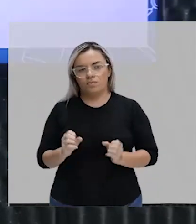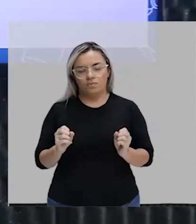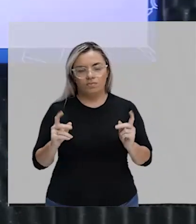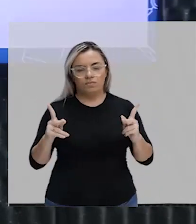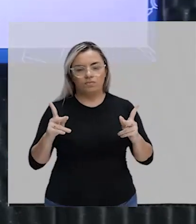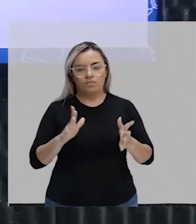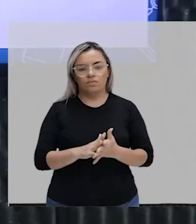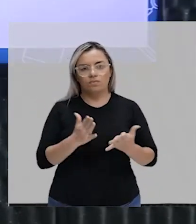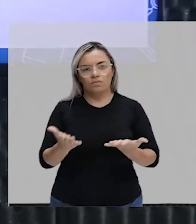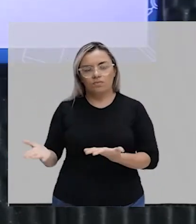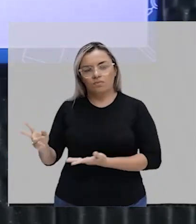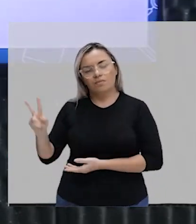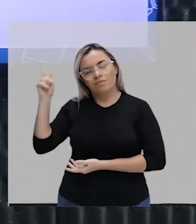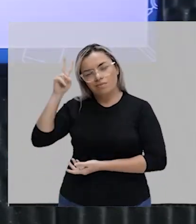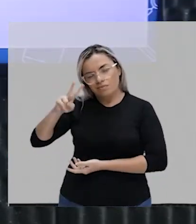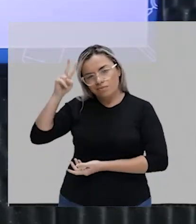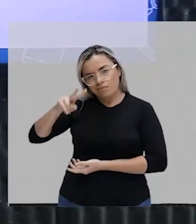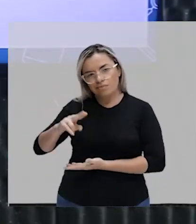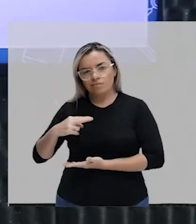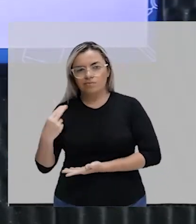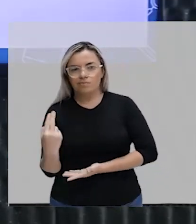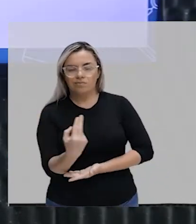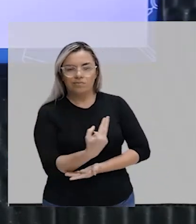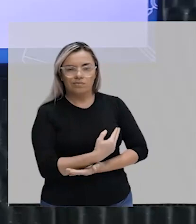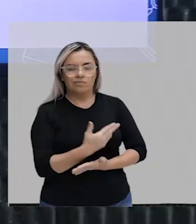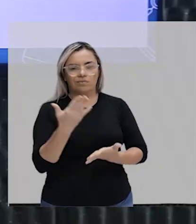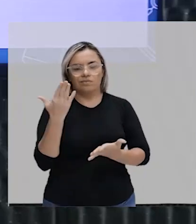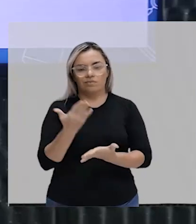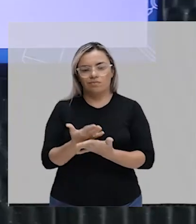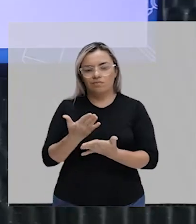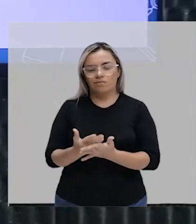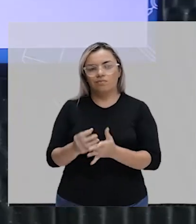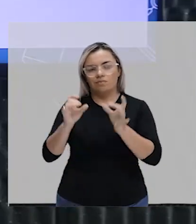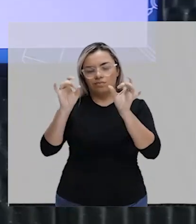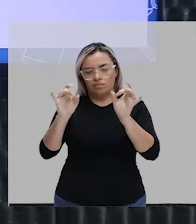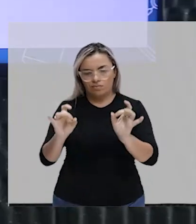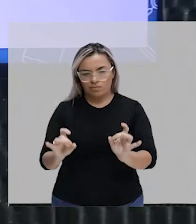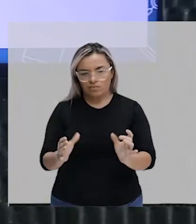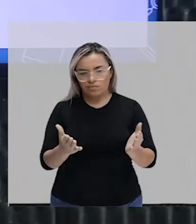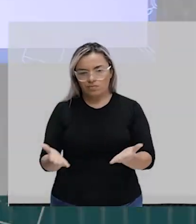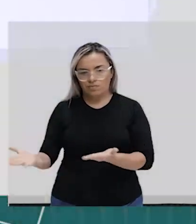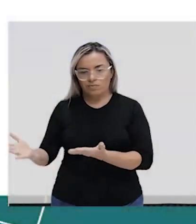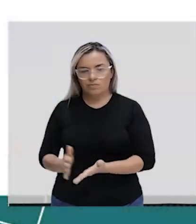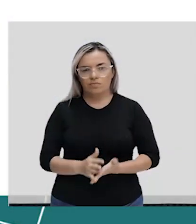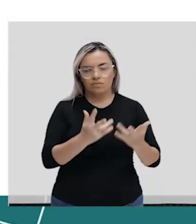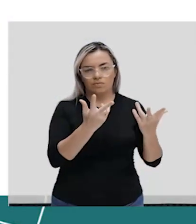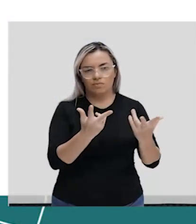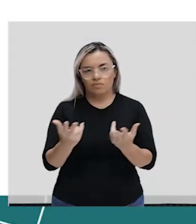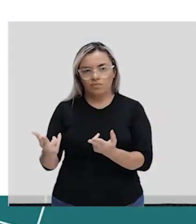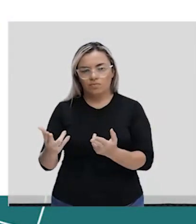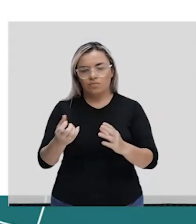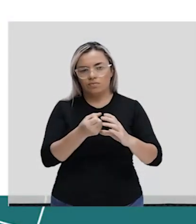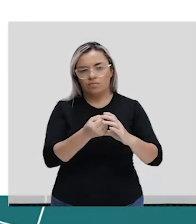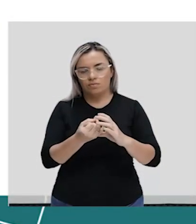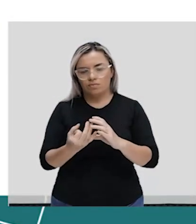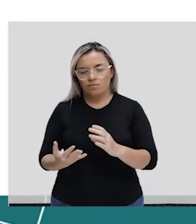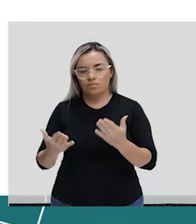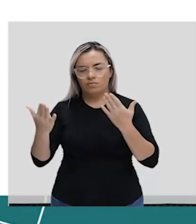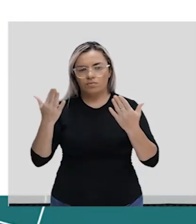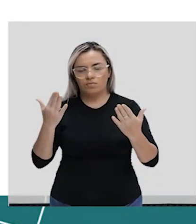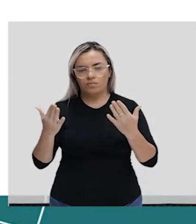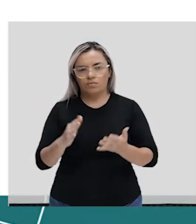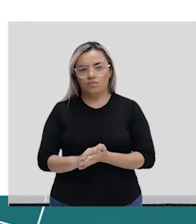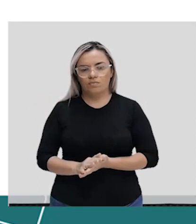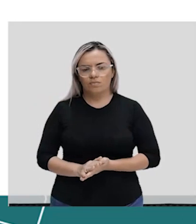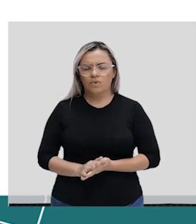E lembra, nós estamos trabalhando especificamente sobre a igualdade de conjuntos. Renata, mas